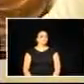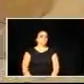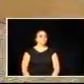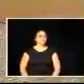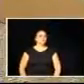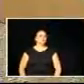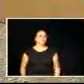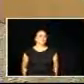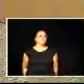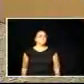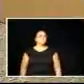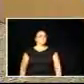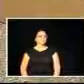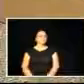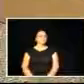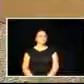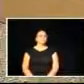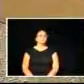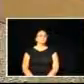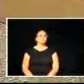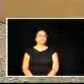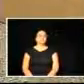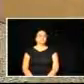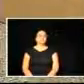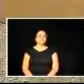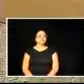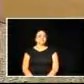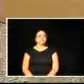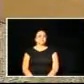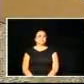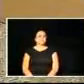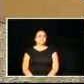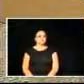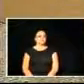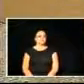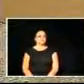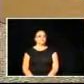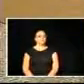vereador. Justificativo de voto, vereador Luizinho, da farmácia.